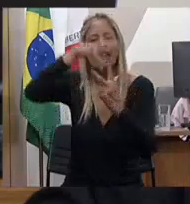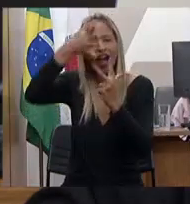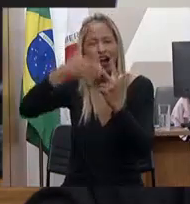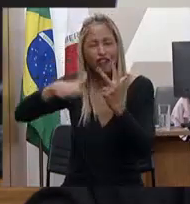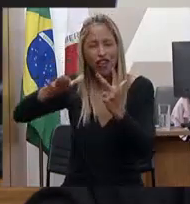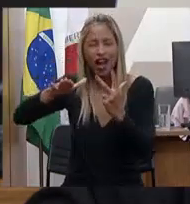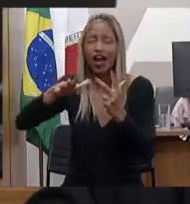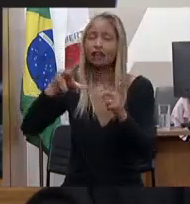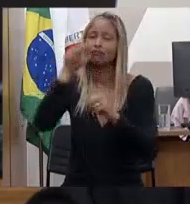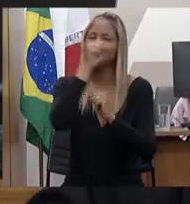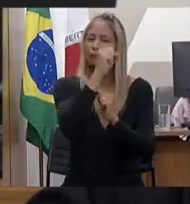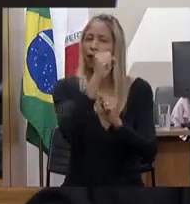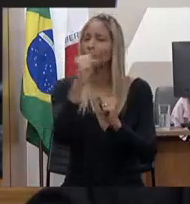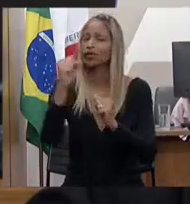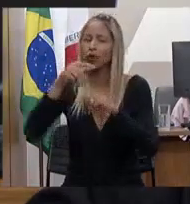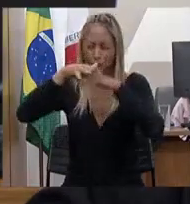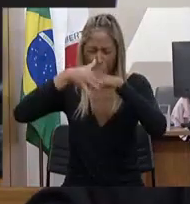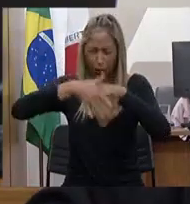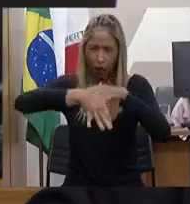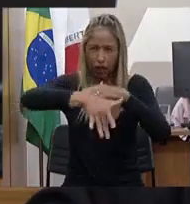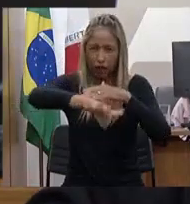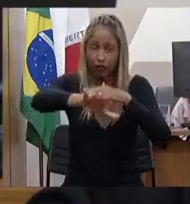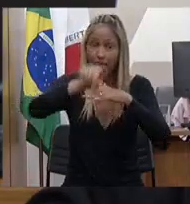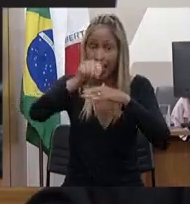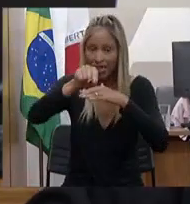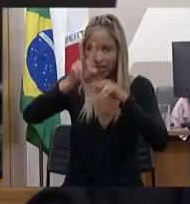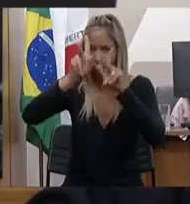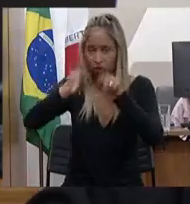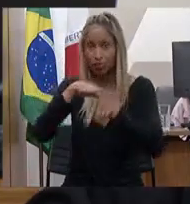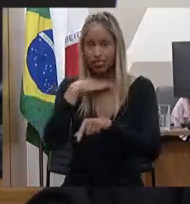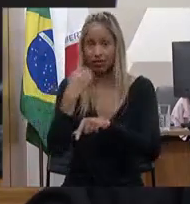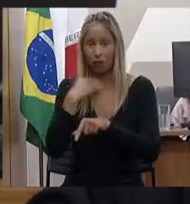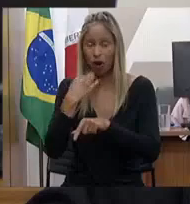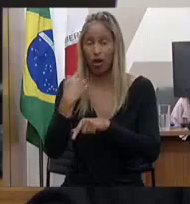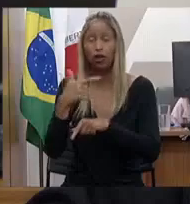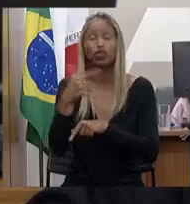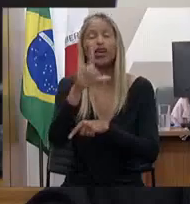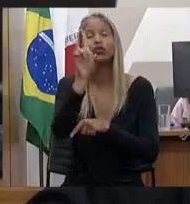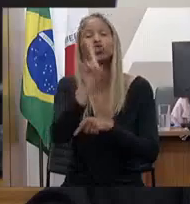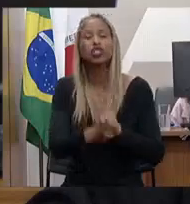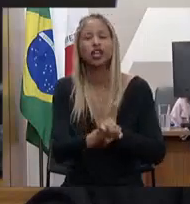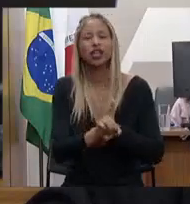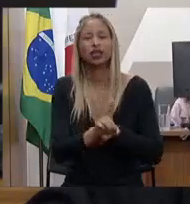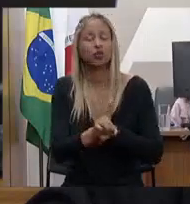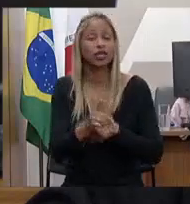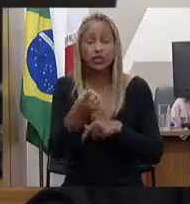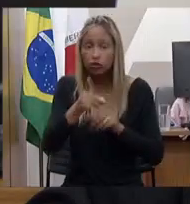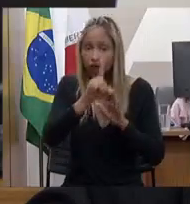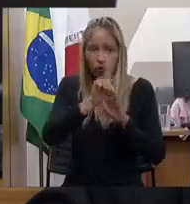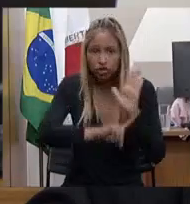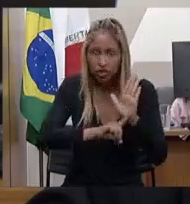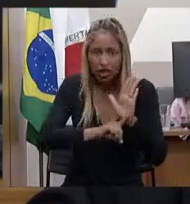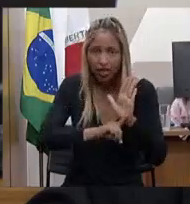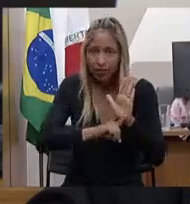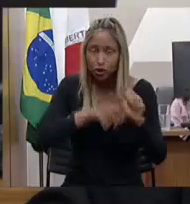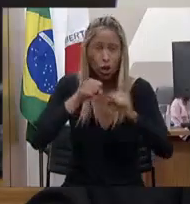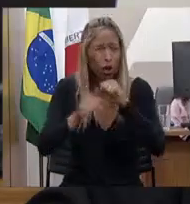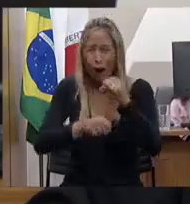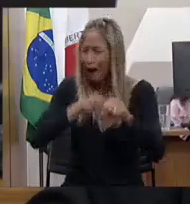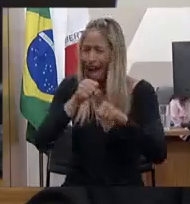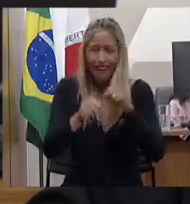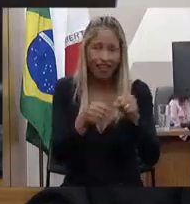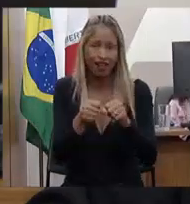assassinato dos seus trabalhadores que por esses trabalhadores se não tiveram o direito Eles não tiveram direito de correr